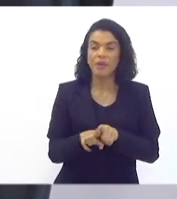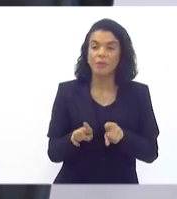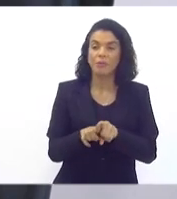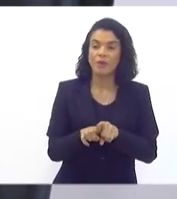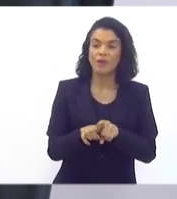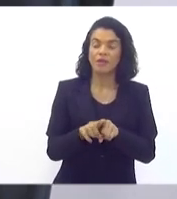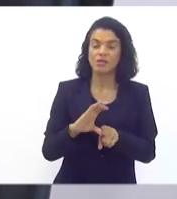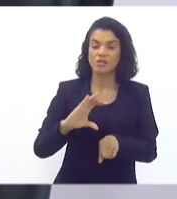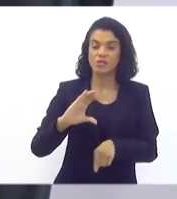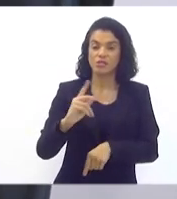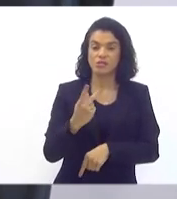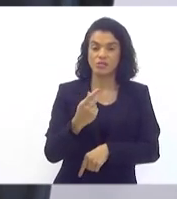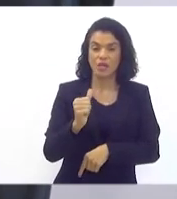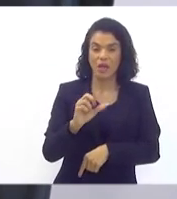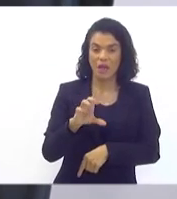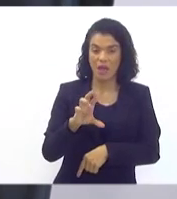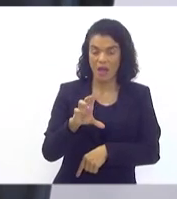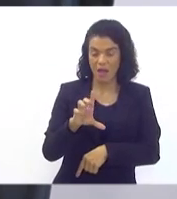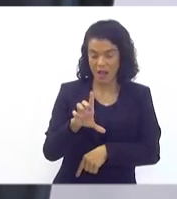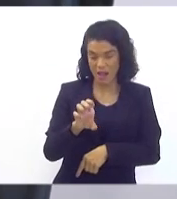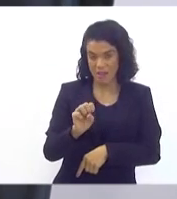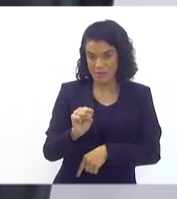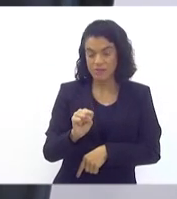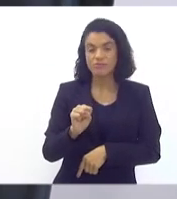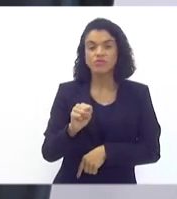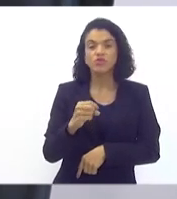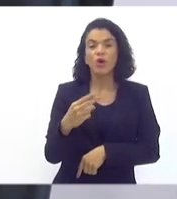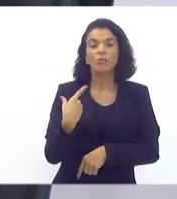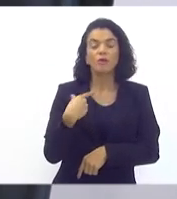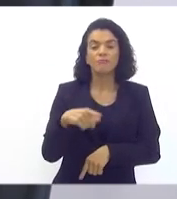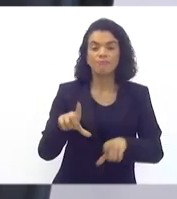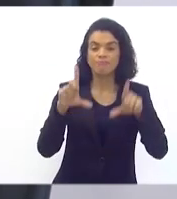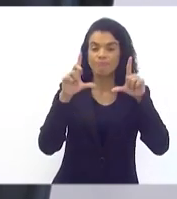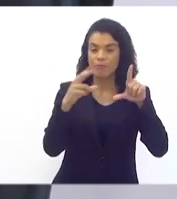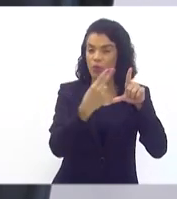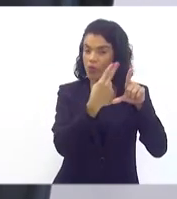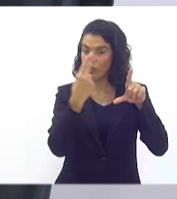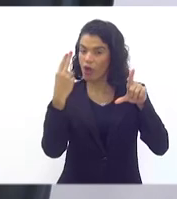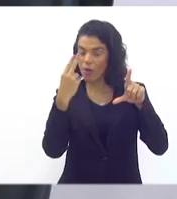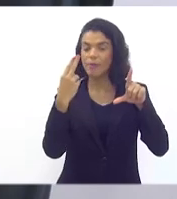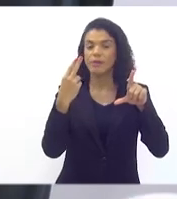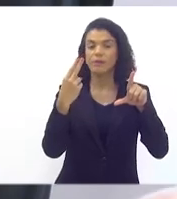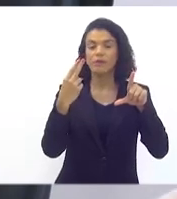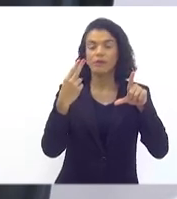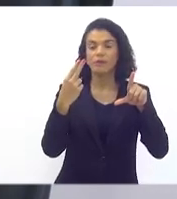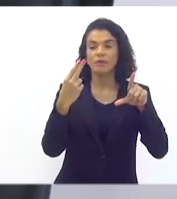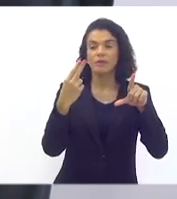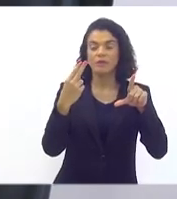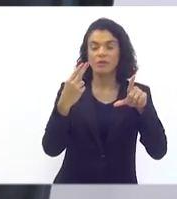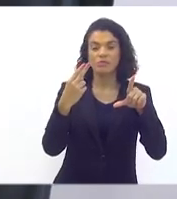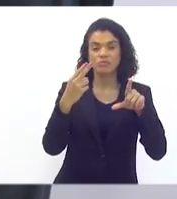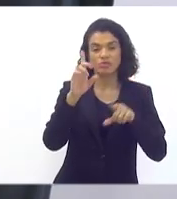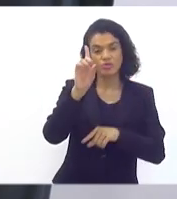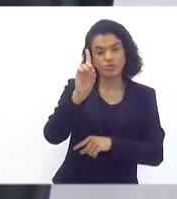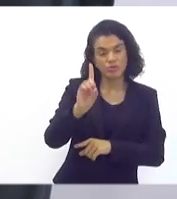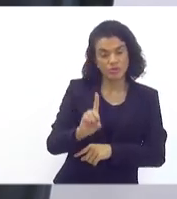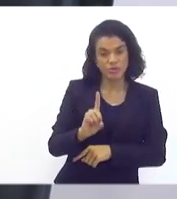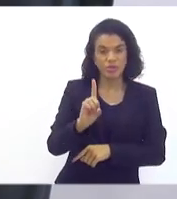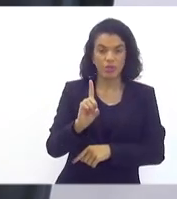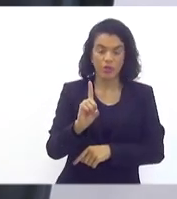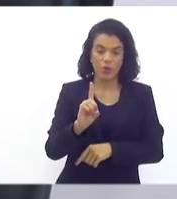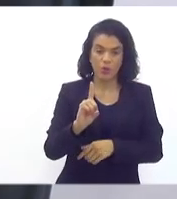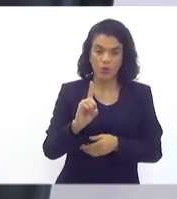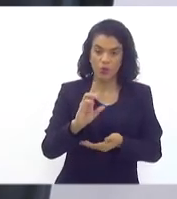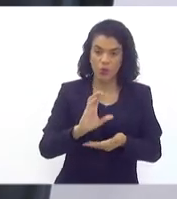por ter a coragem de colocar o seu nome aí para um eventual direção do